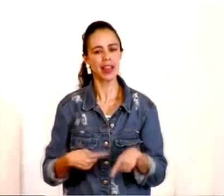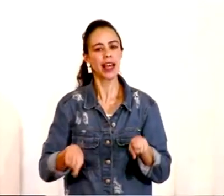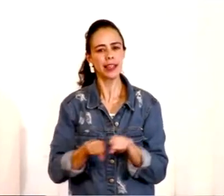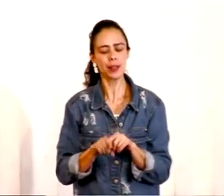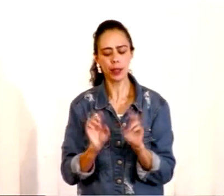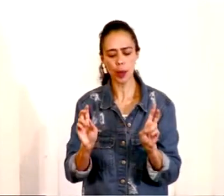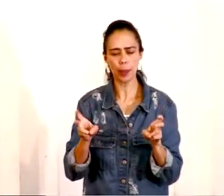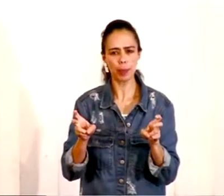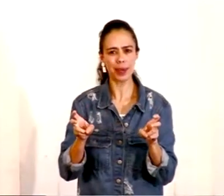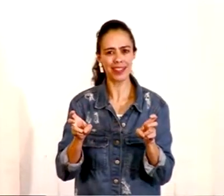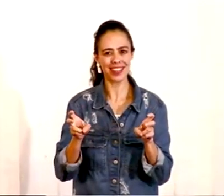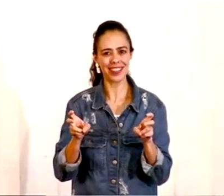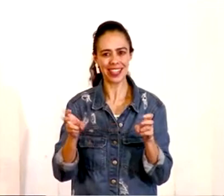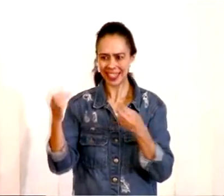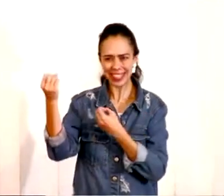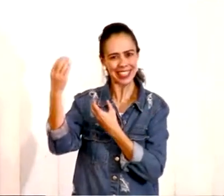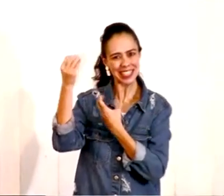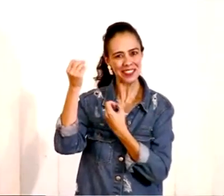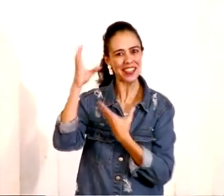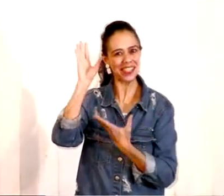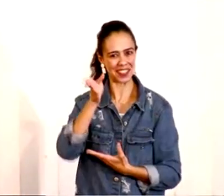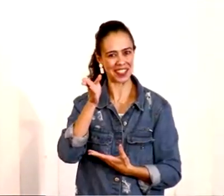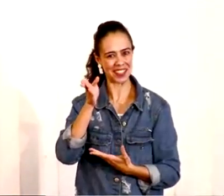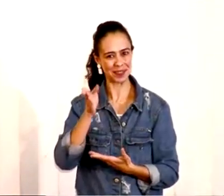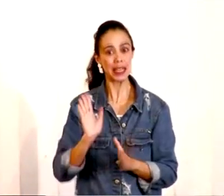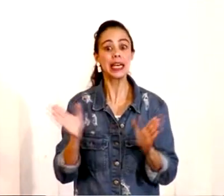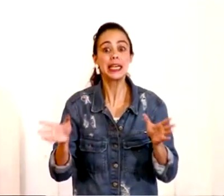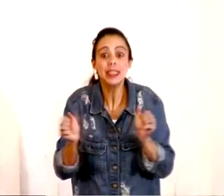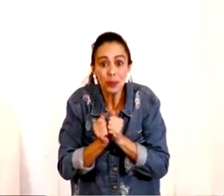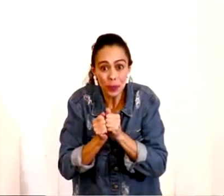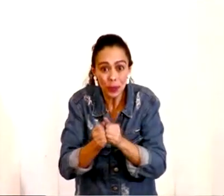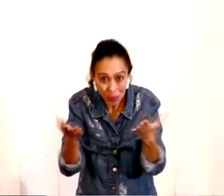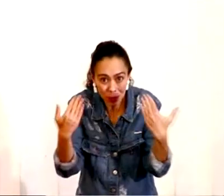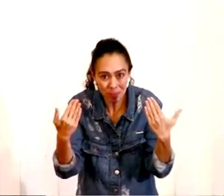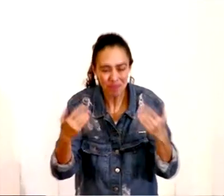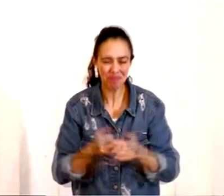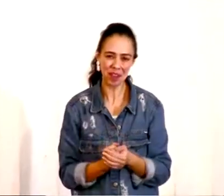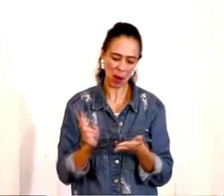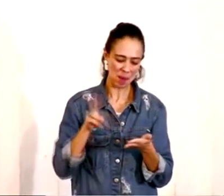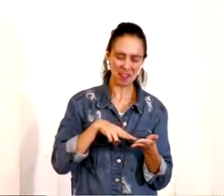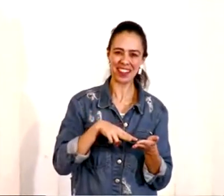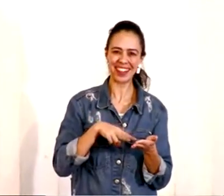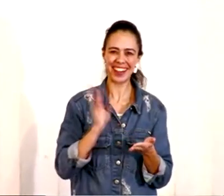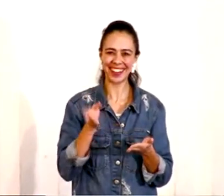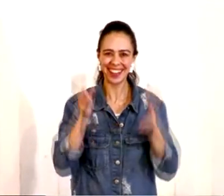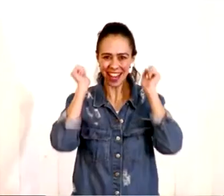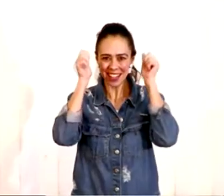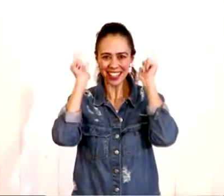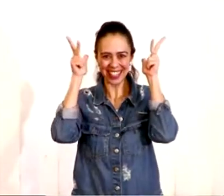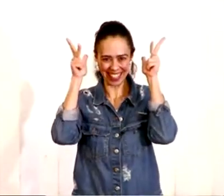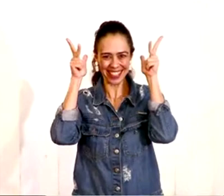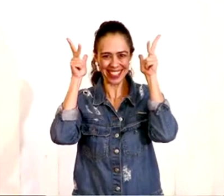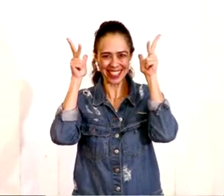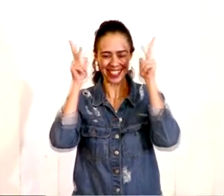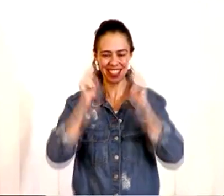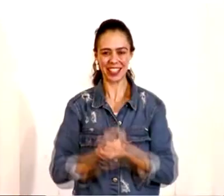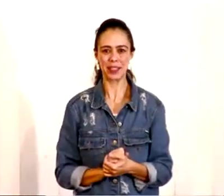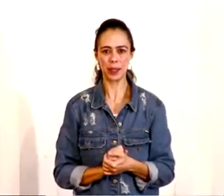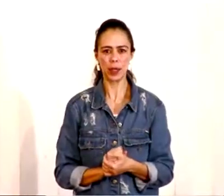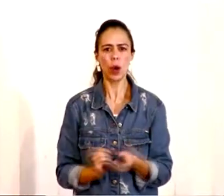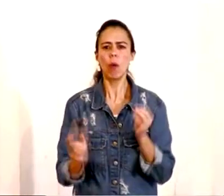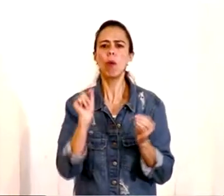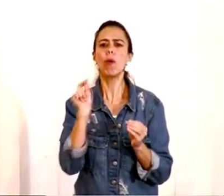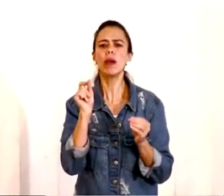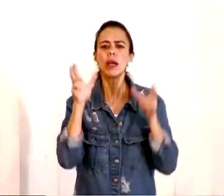esses ensinamentos. Acompanhe comigo, então, em primeiro lugar, o que Moisés quer nos mostrar ao